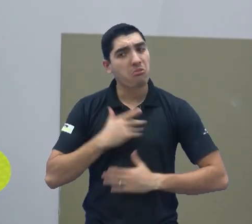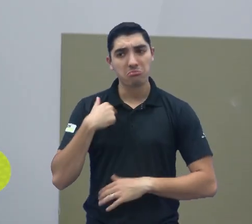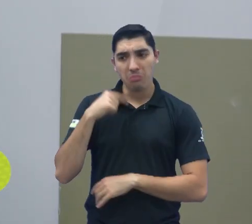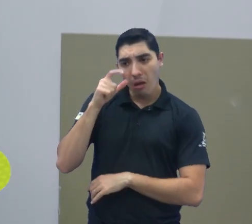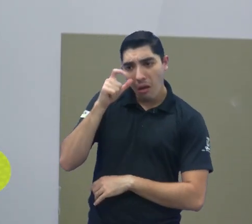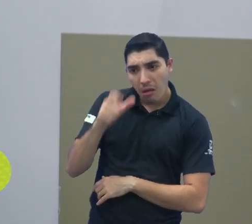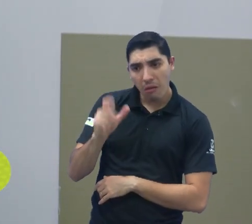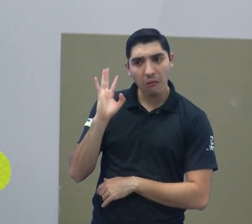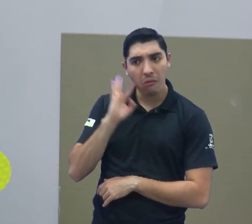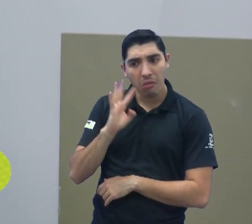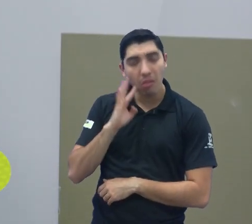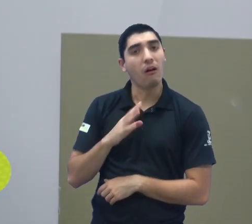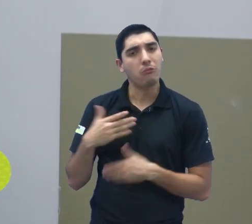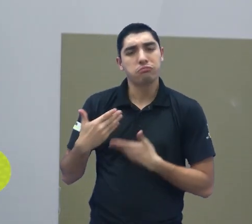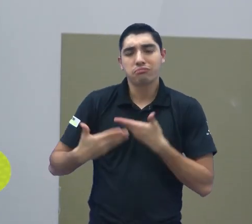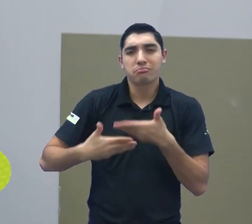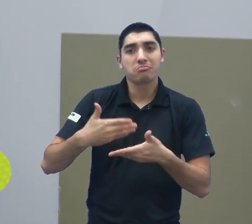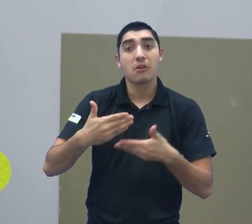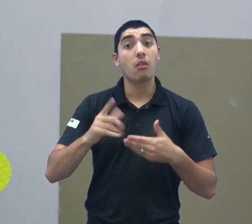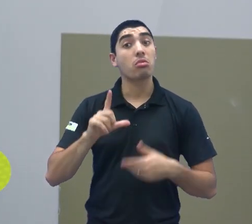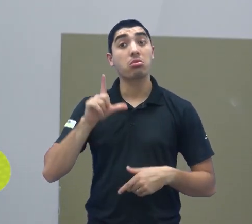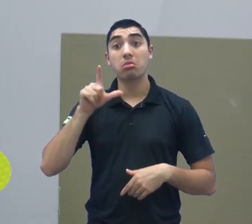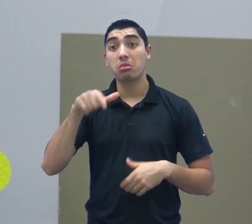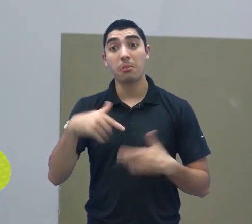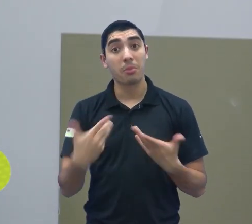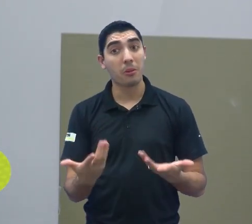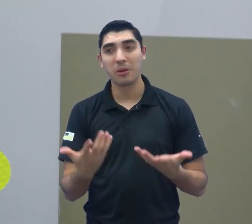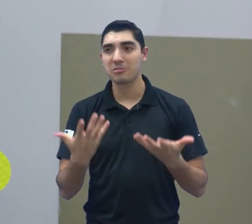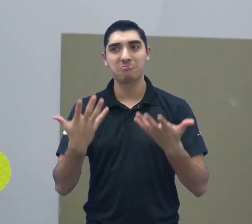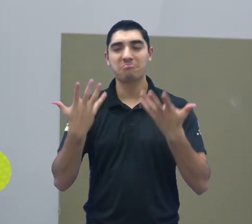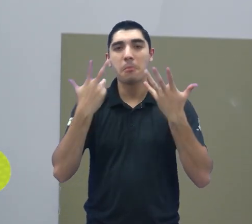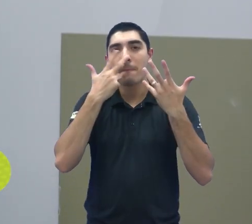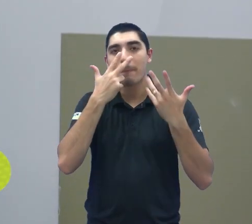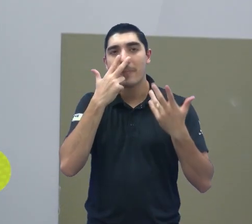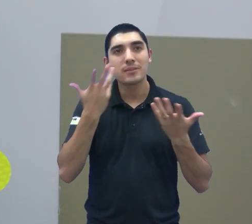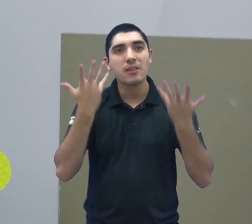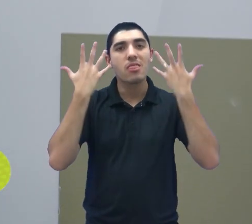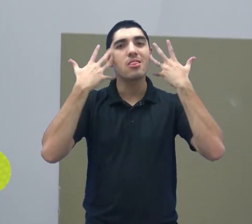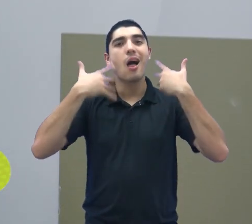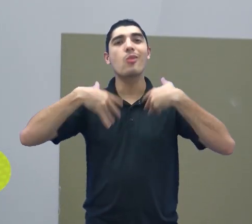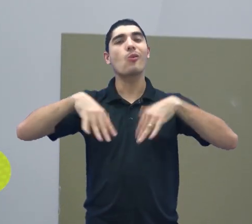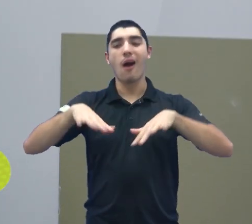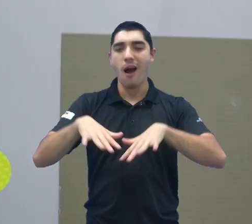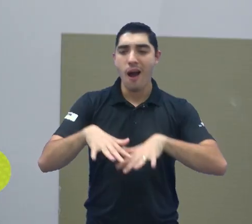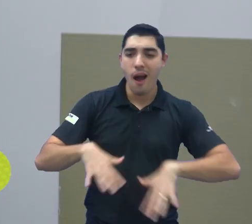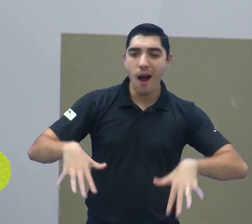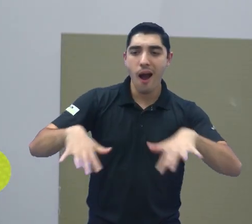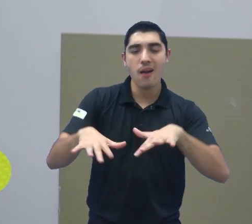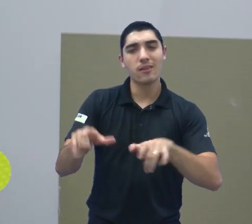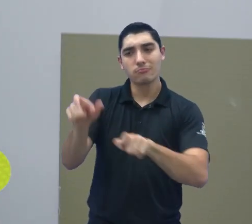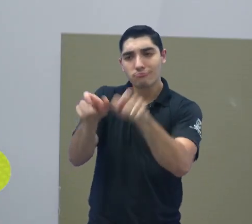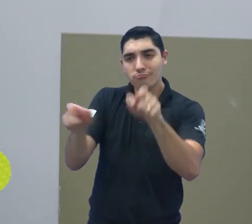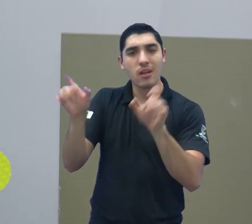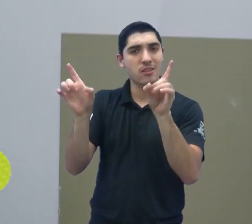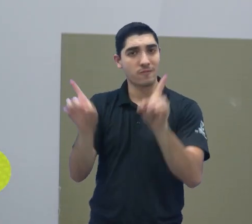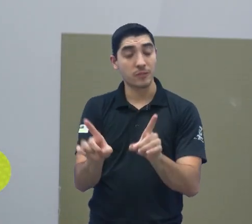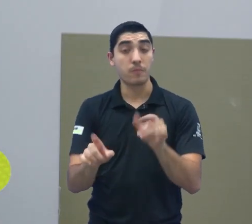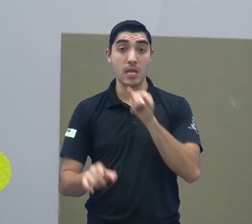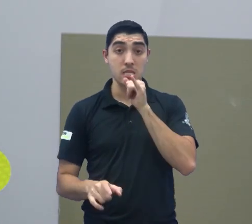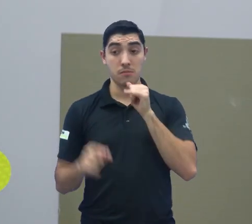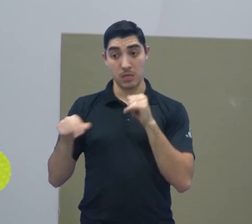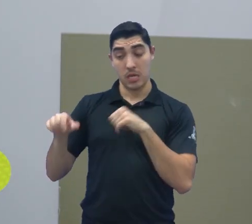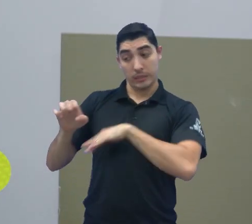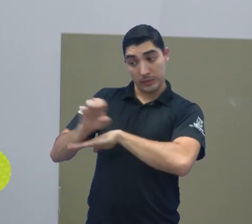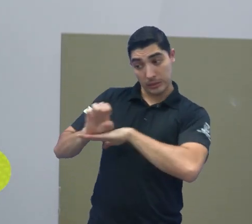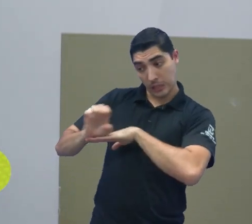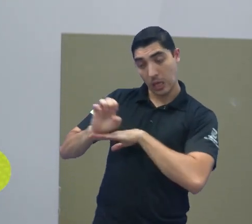e aí parece que os caminhos foram me levando para a área da pessoa com deficiência, né, porque terminando meu estágio eu não atuei diretamente com a